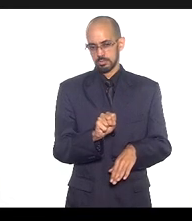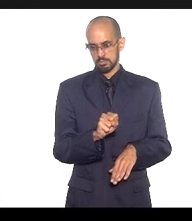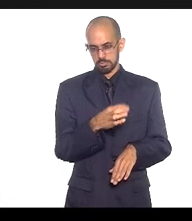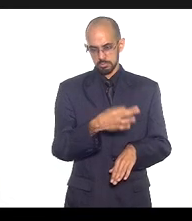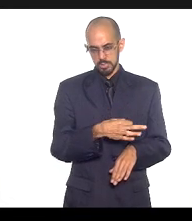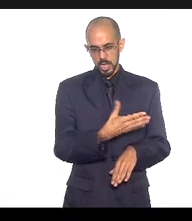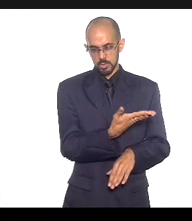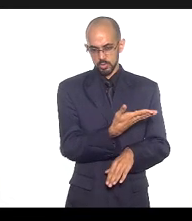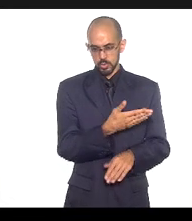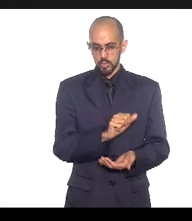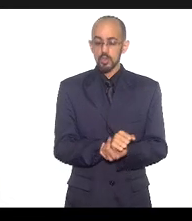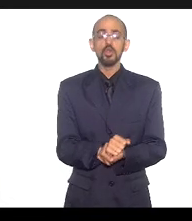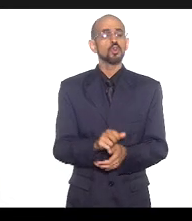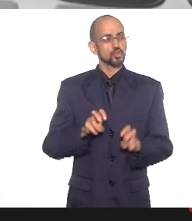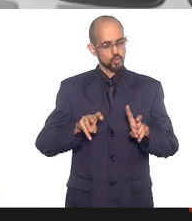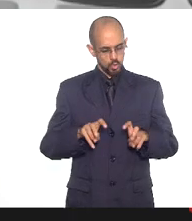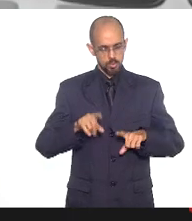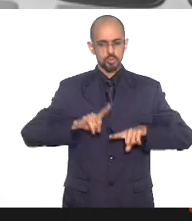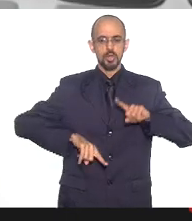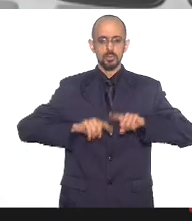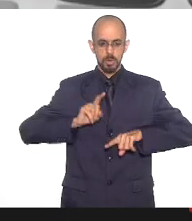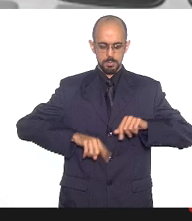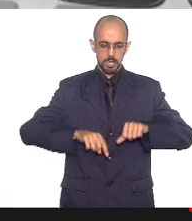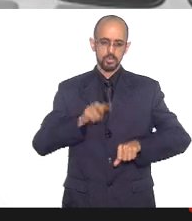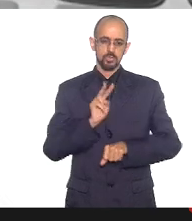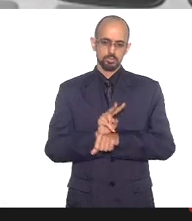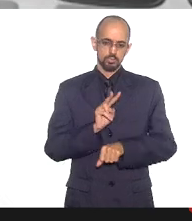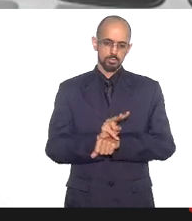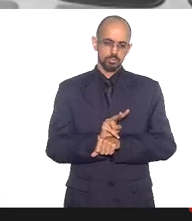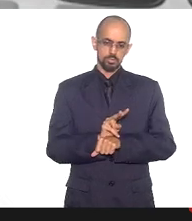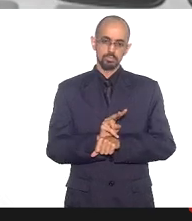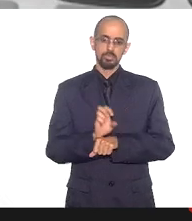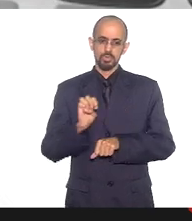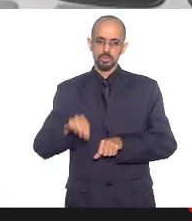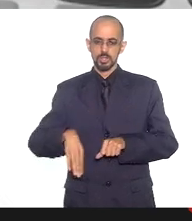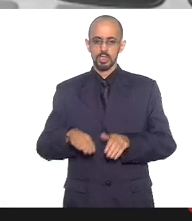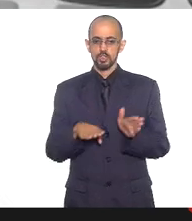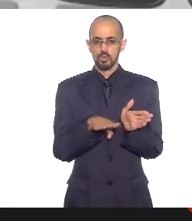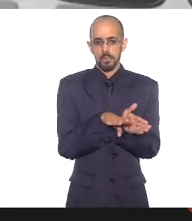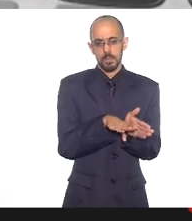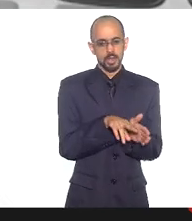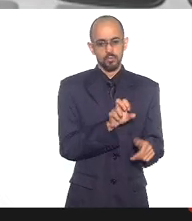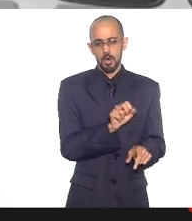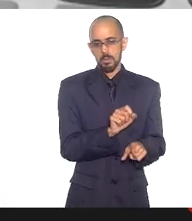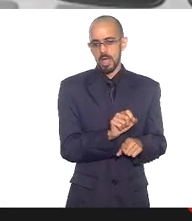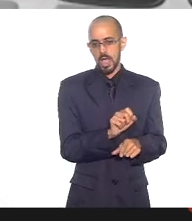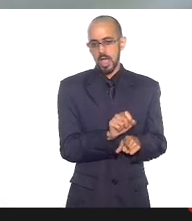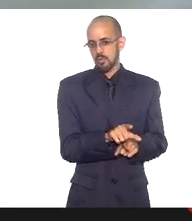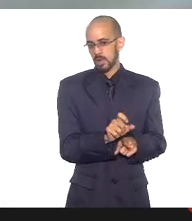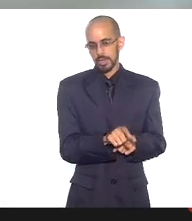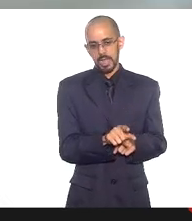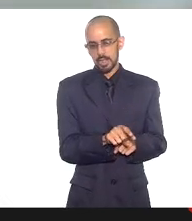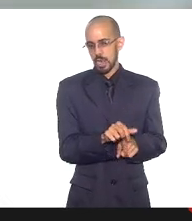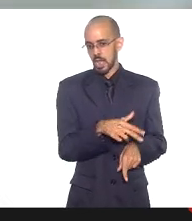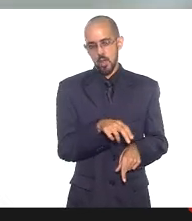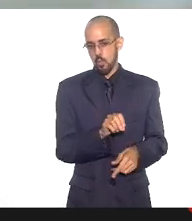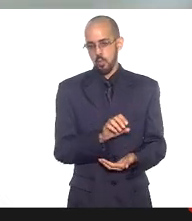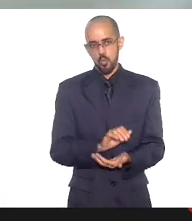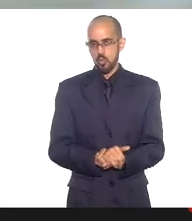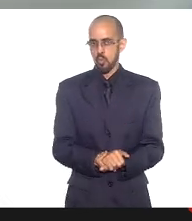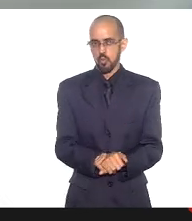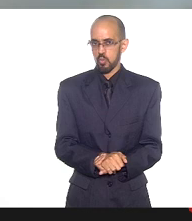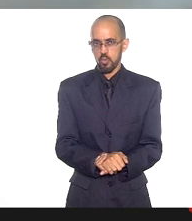Sobre os equipamentos subsídio, sim. Sobre a plataforma, a fretada, não. Bom, então, doutor